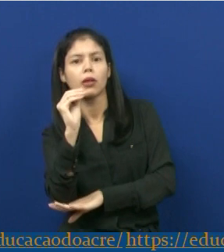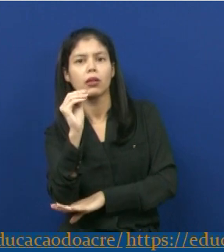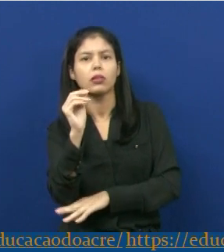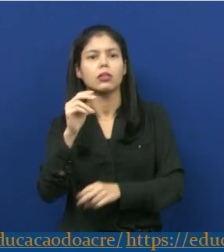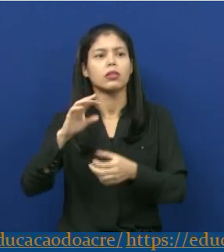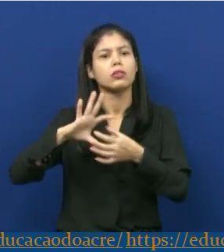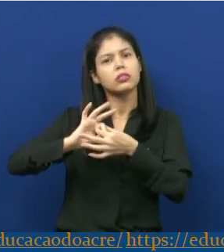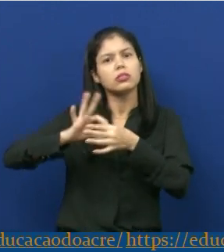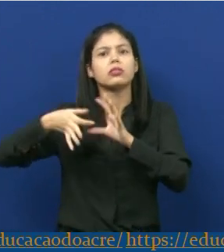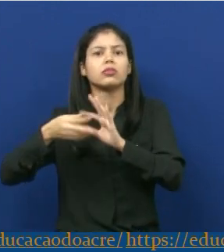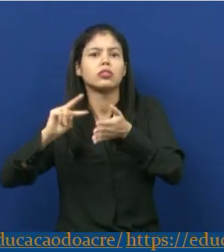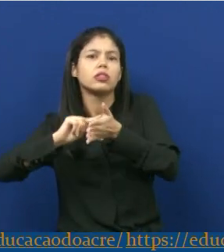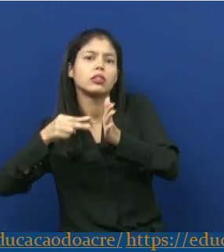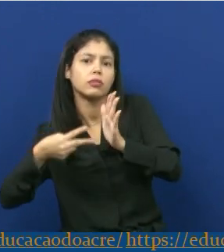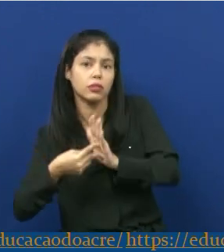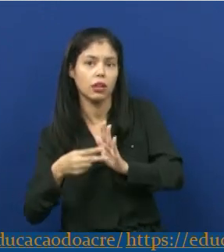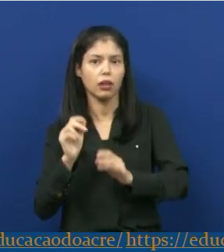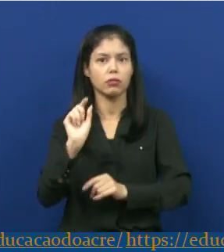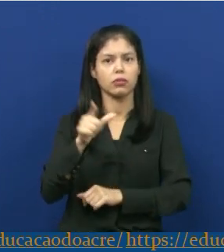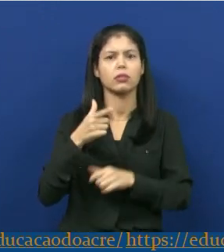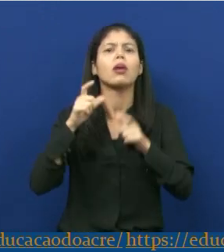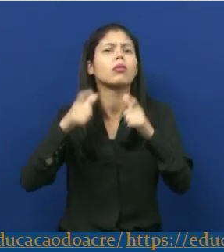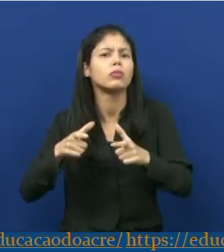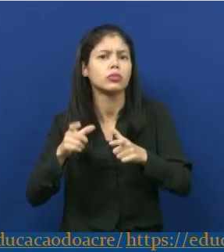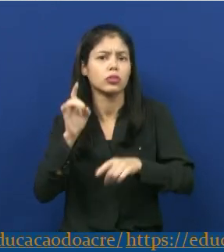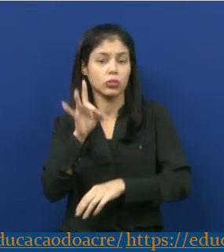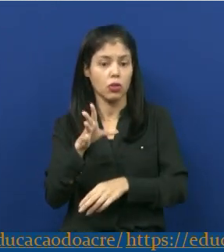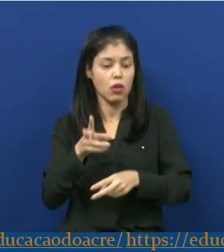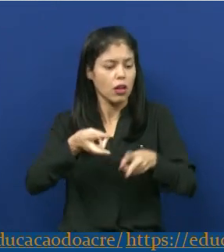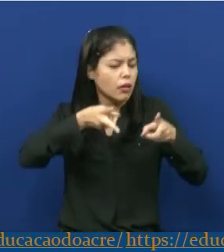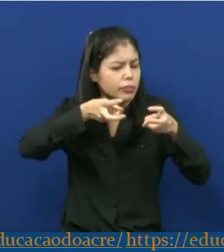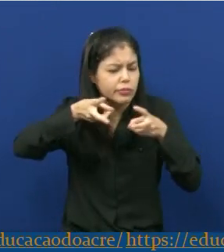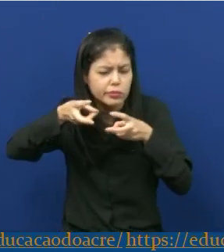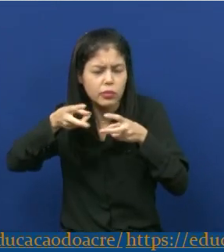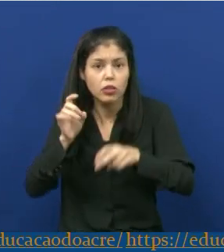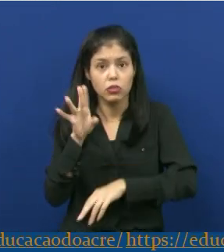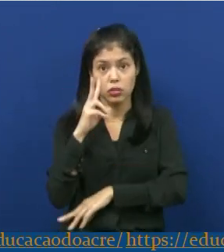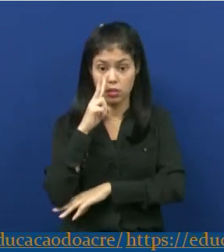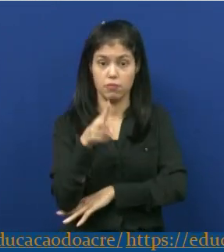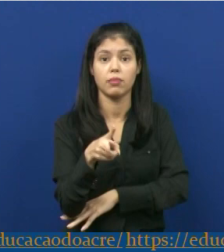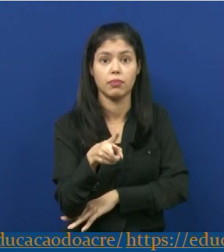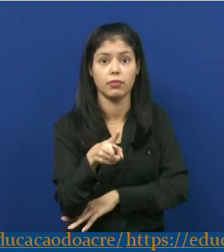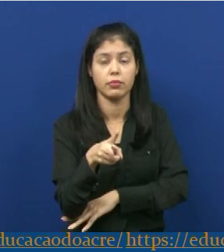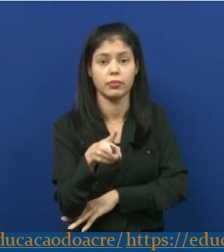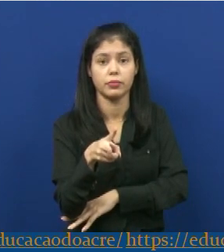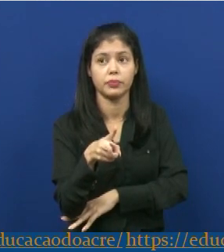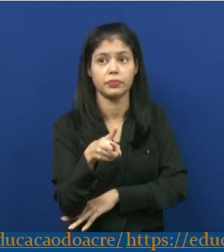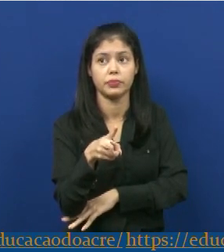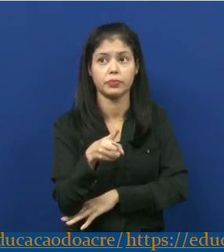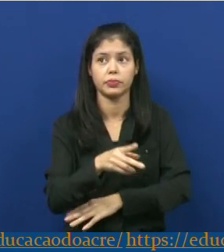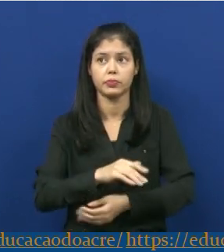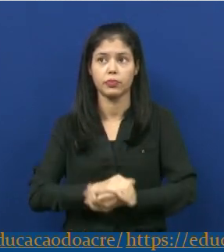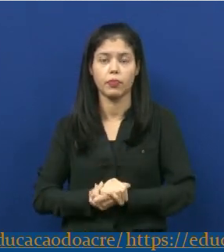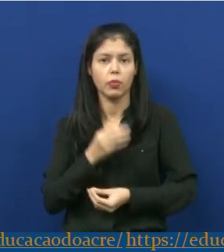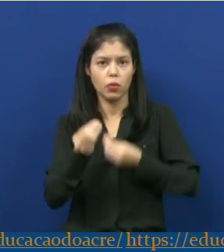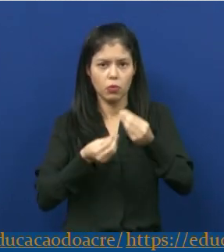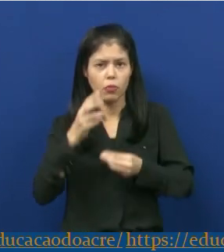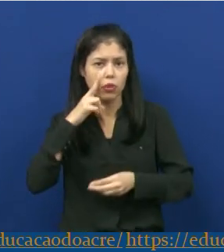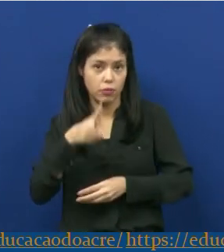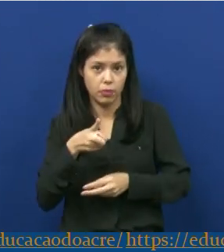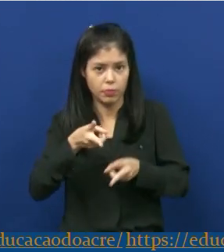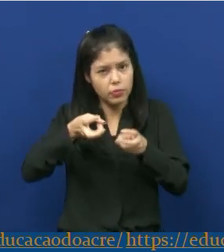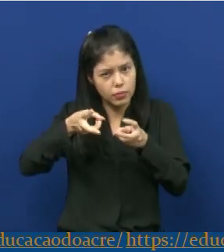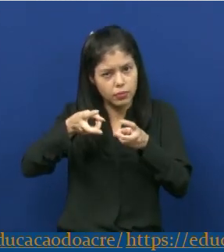conceito de belo, está na perspectiva dos olhos de quem vê? Como vocês